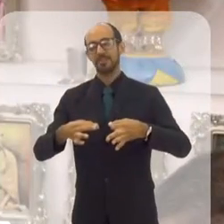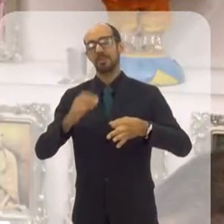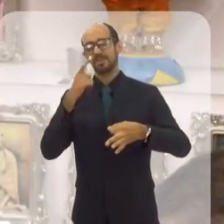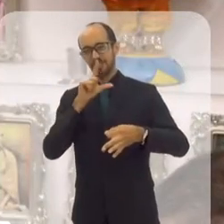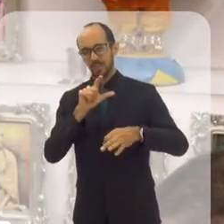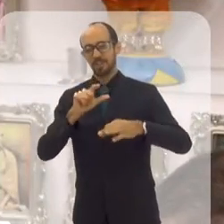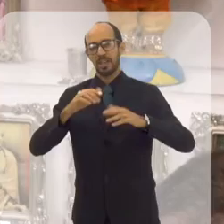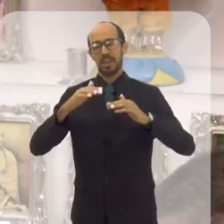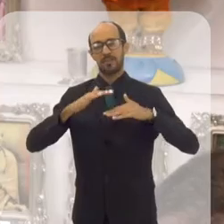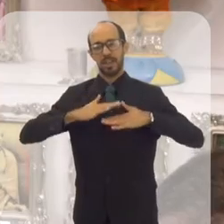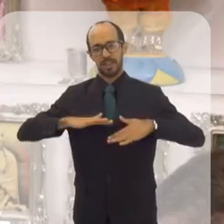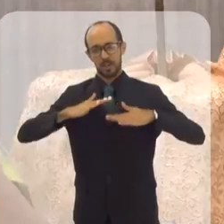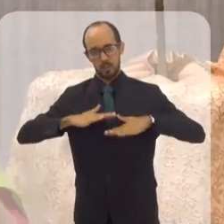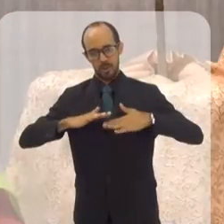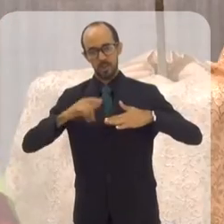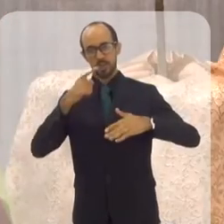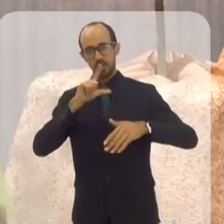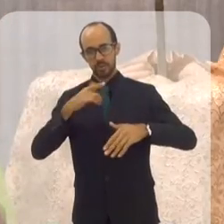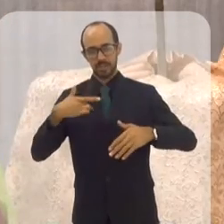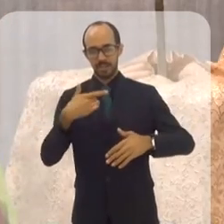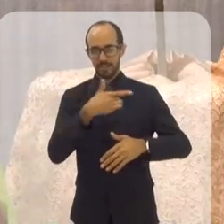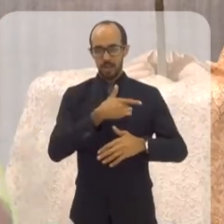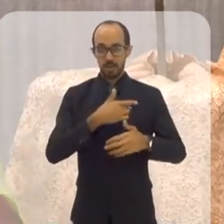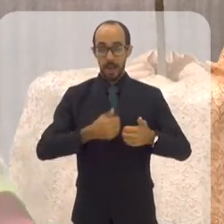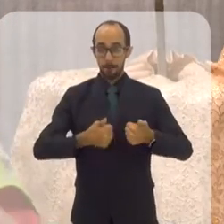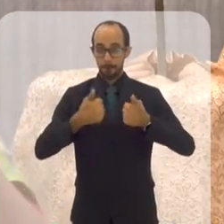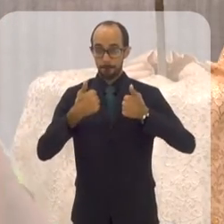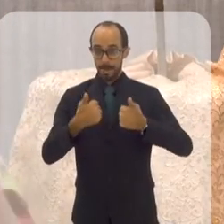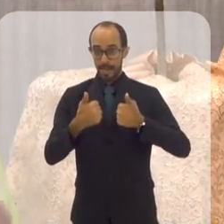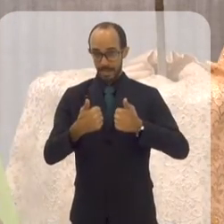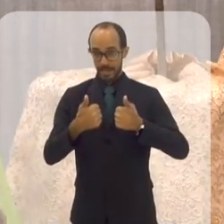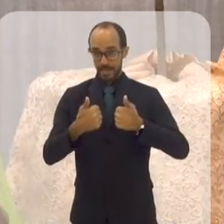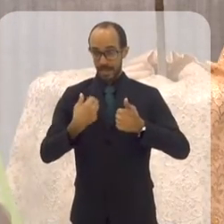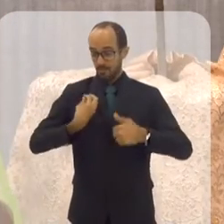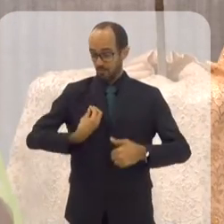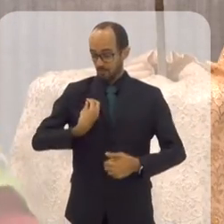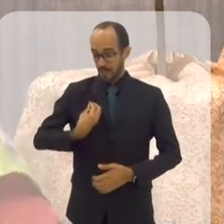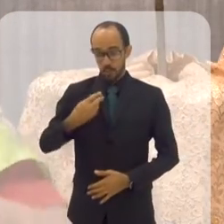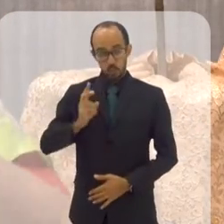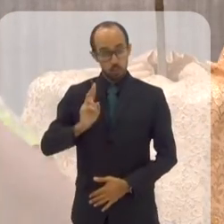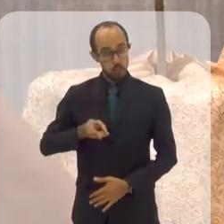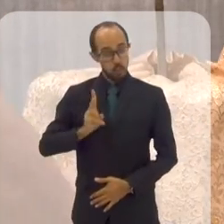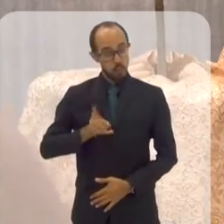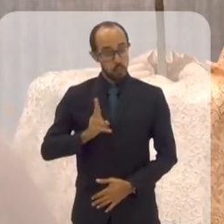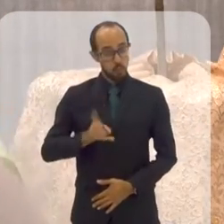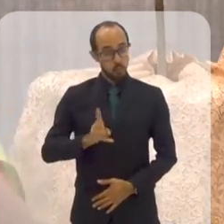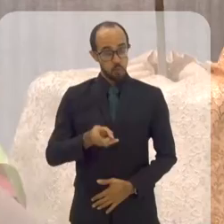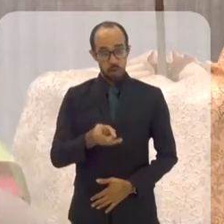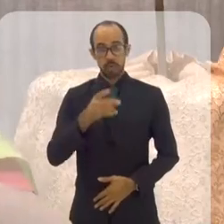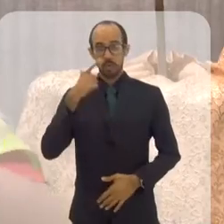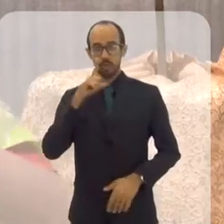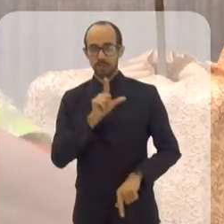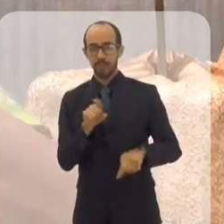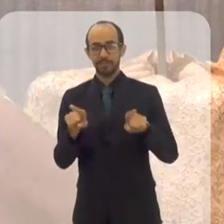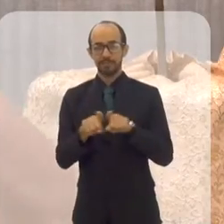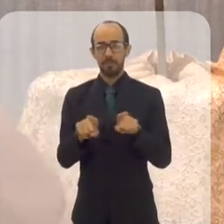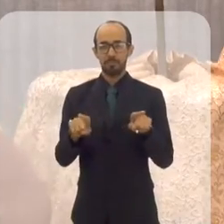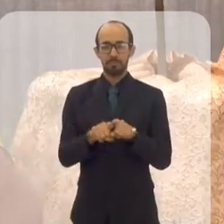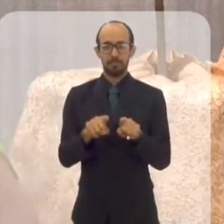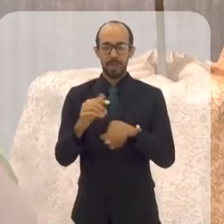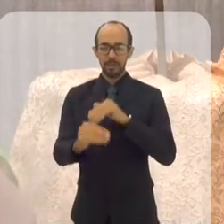para que você possa tá com isso você prolonga a sua saúde você prolonga a vida e você vai conseguir